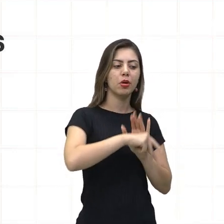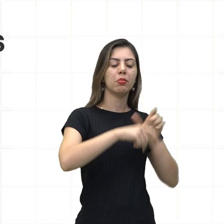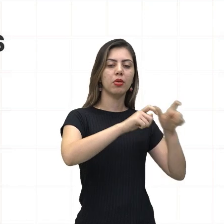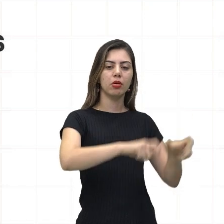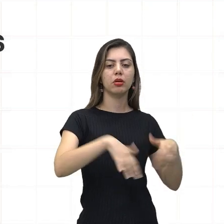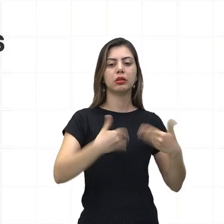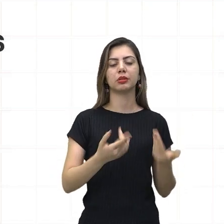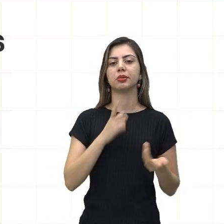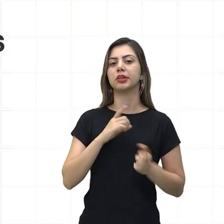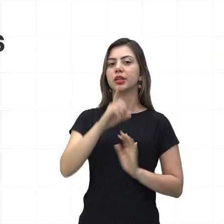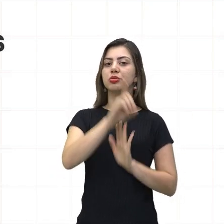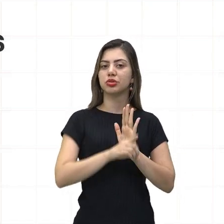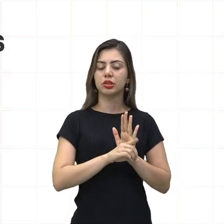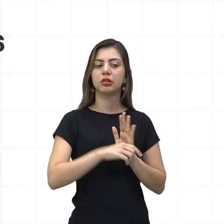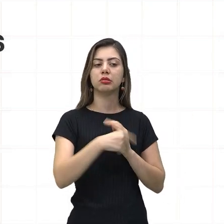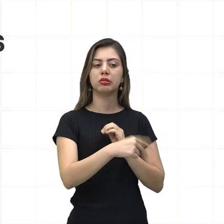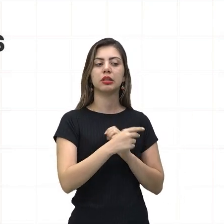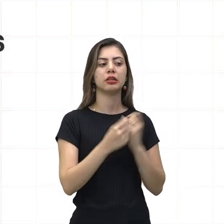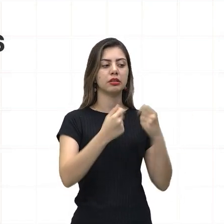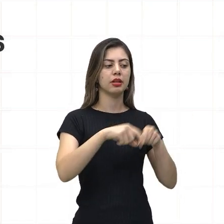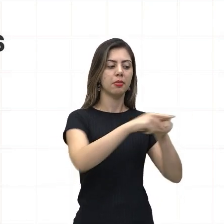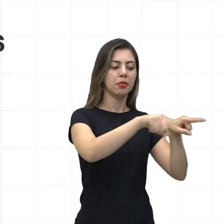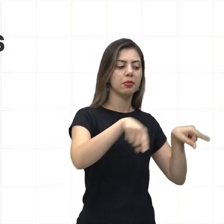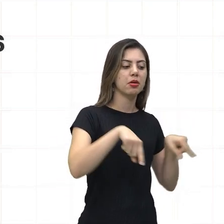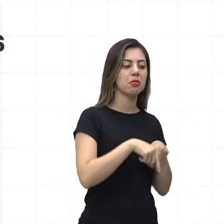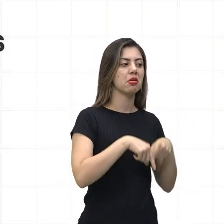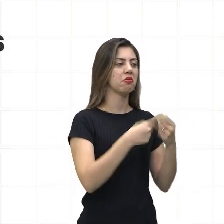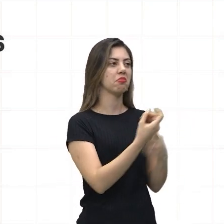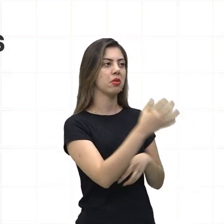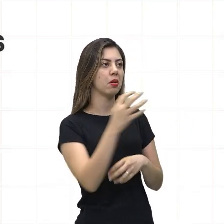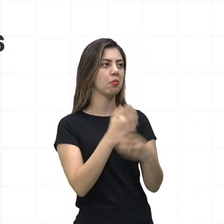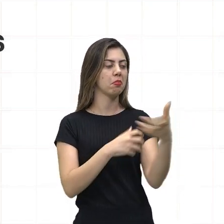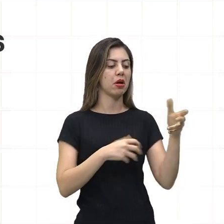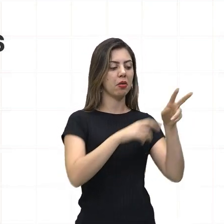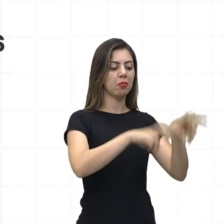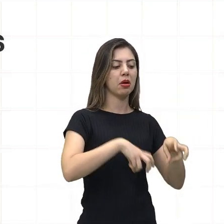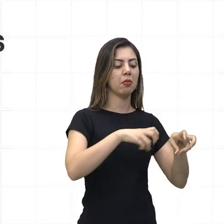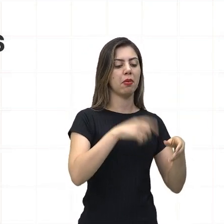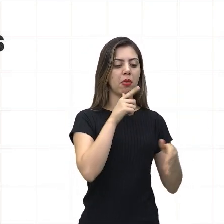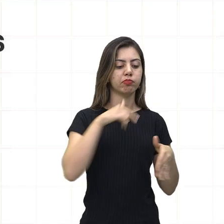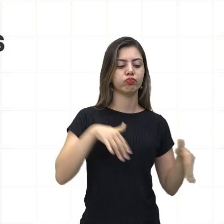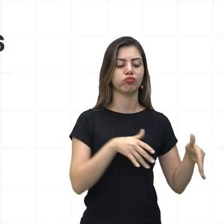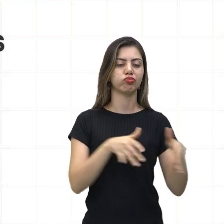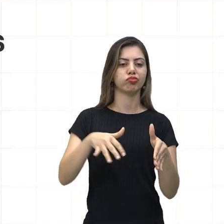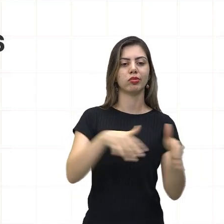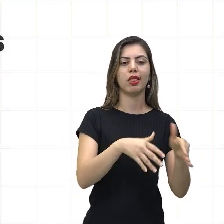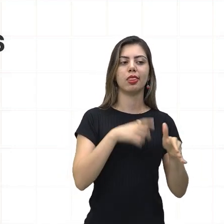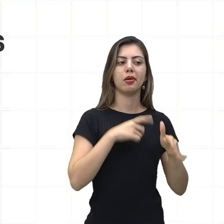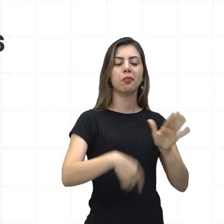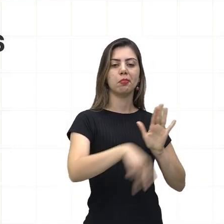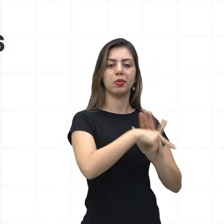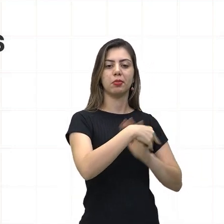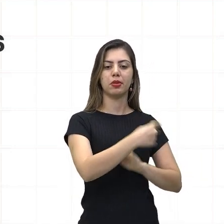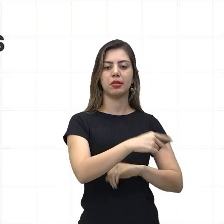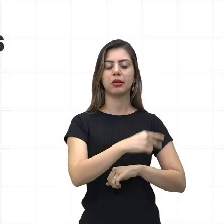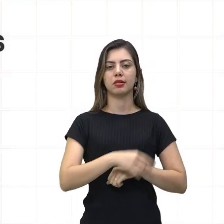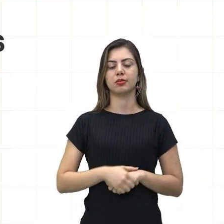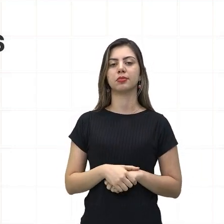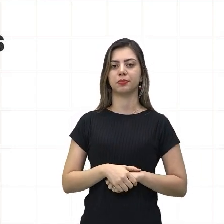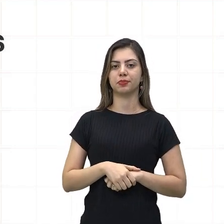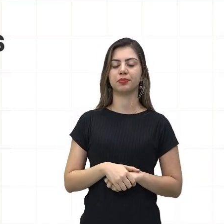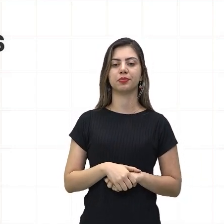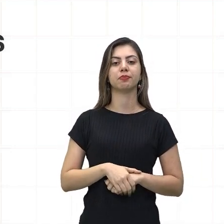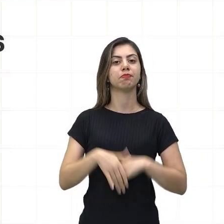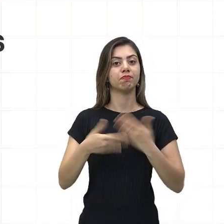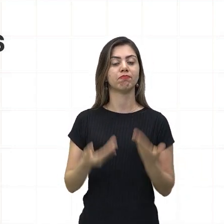o direito ao usufruto exclusivo das riquezas do solo e dos rios e dos lagos nelas